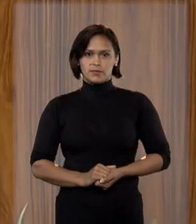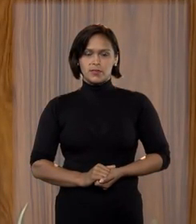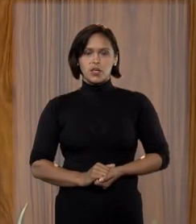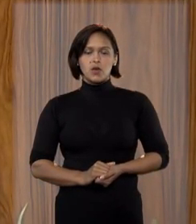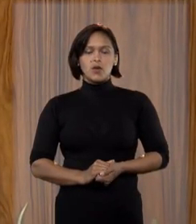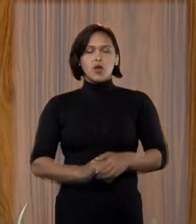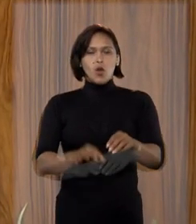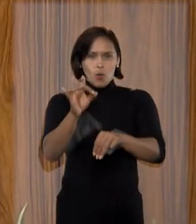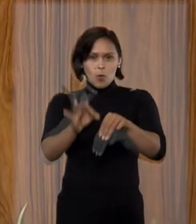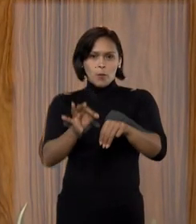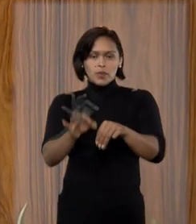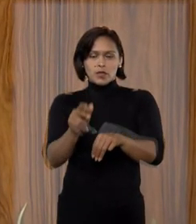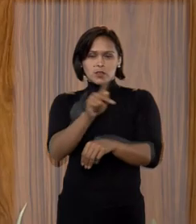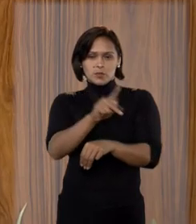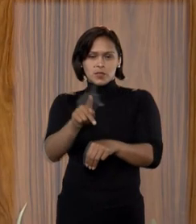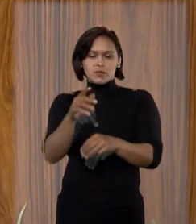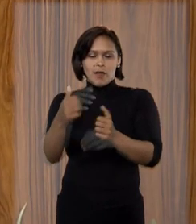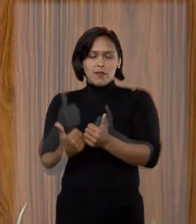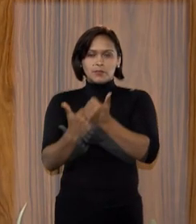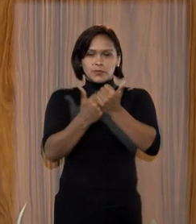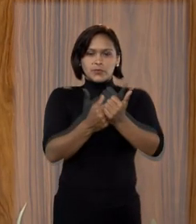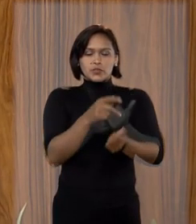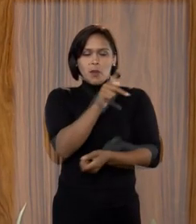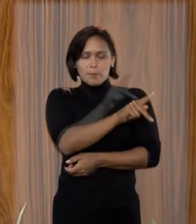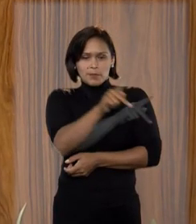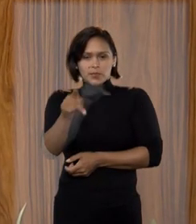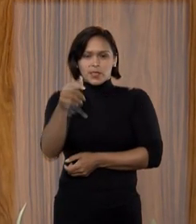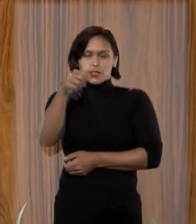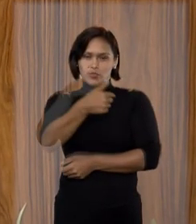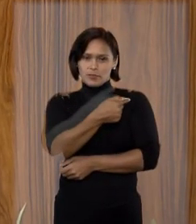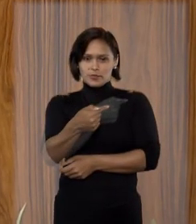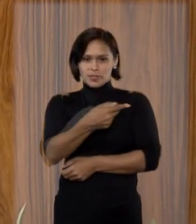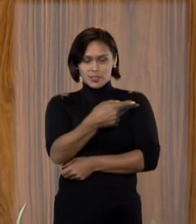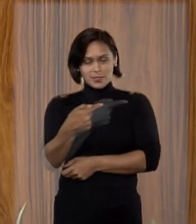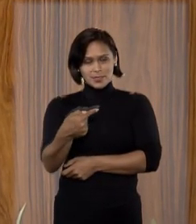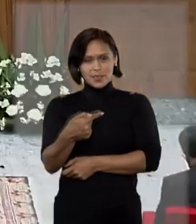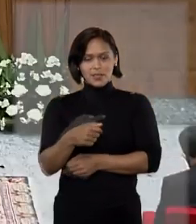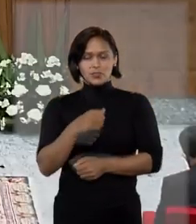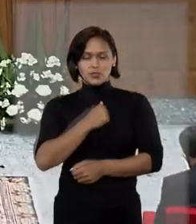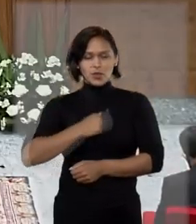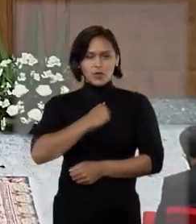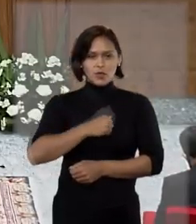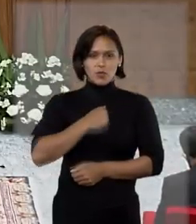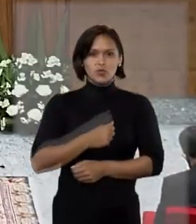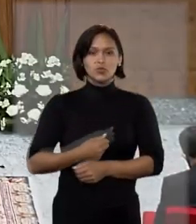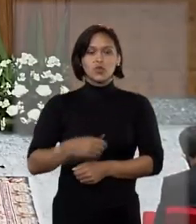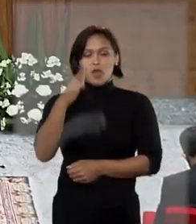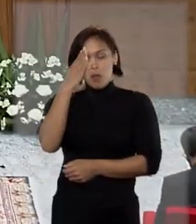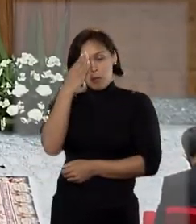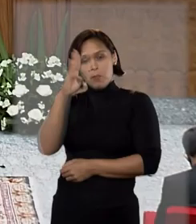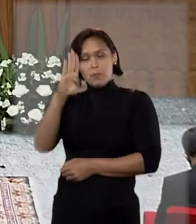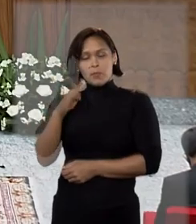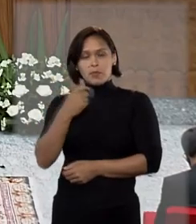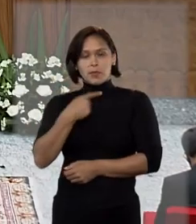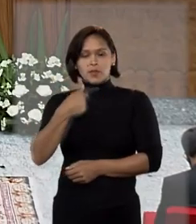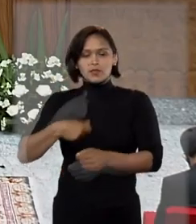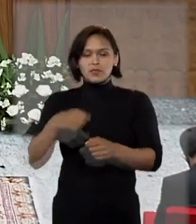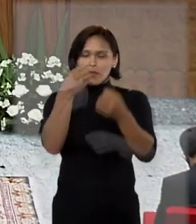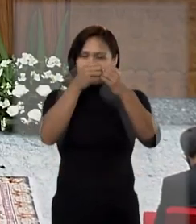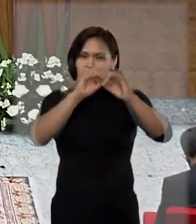O ministro Humberto Martins assumiu a presidência do STJ no dia 27 de agosto, com a promessa de uma gestão transparente